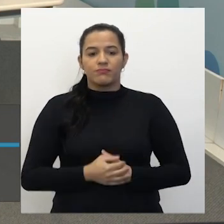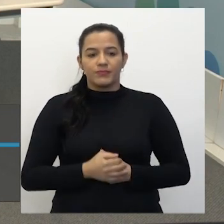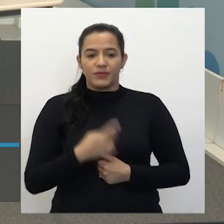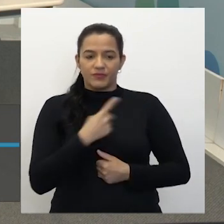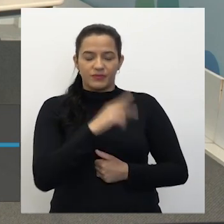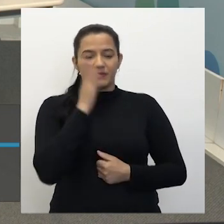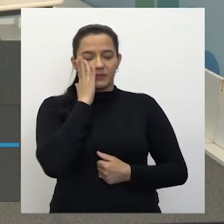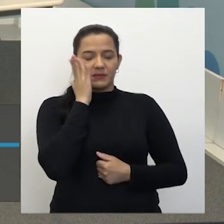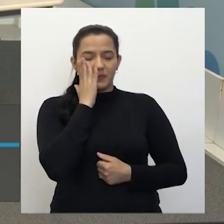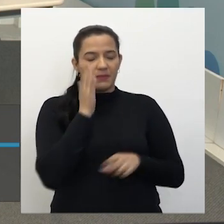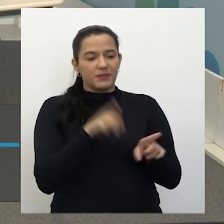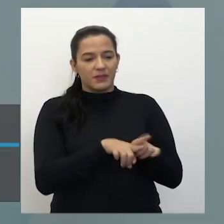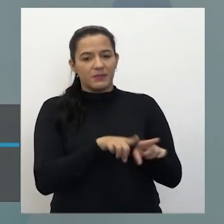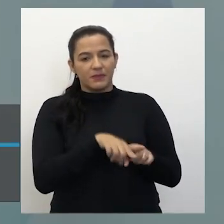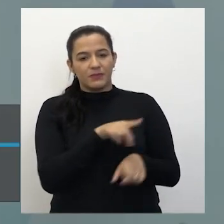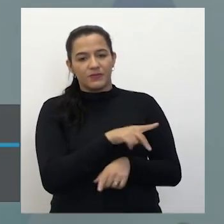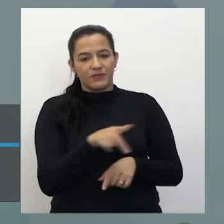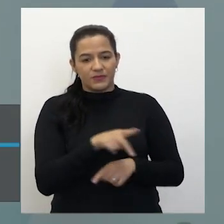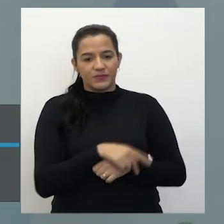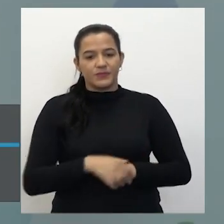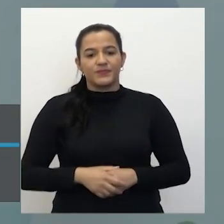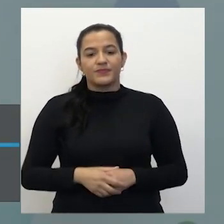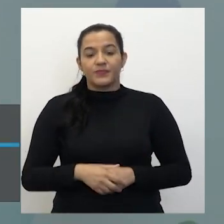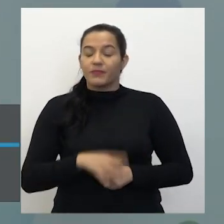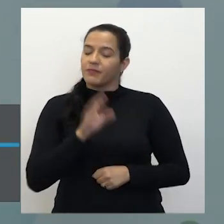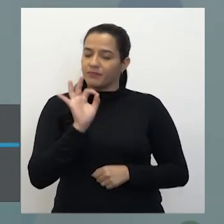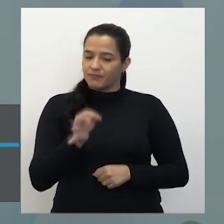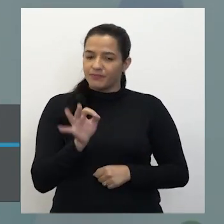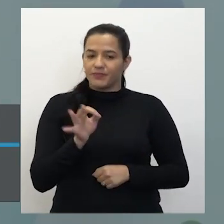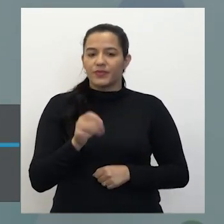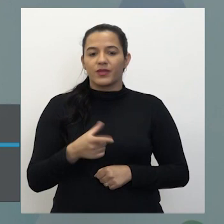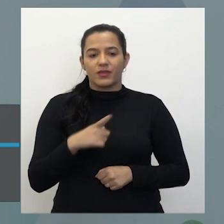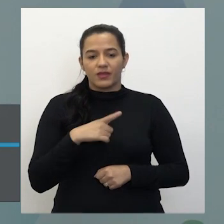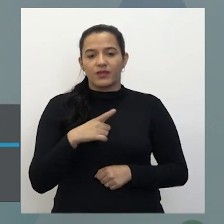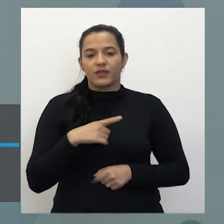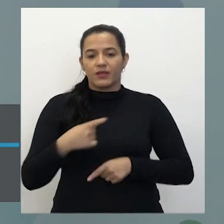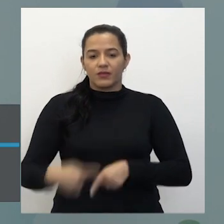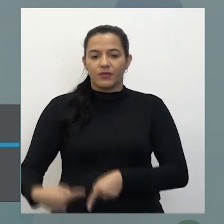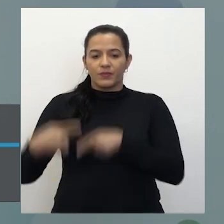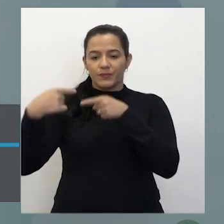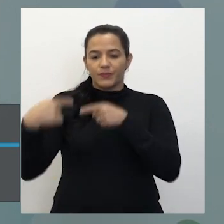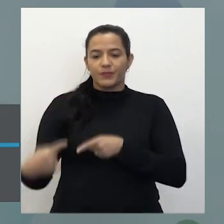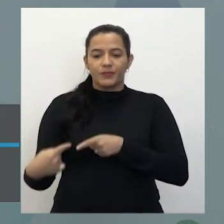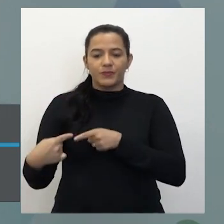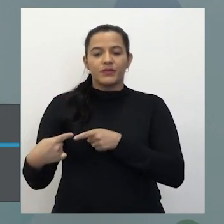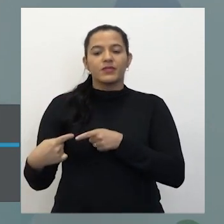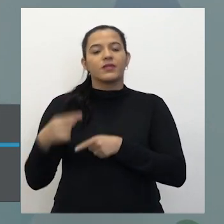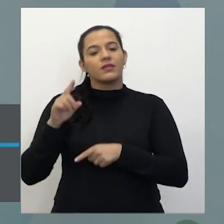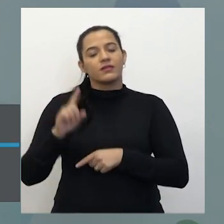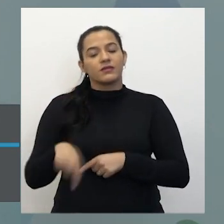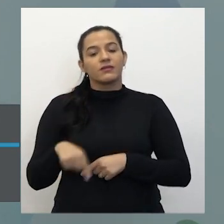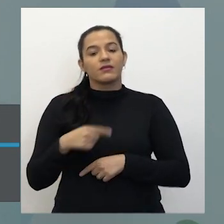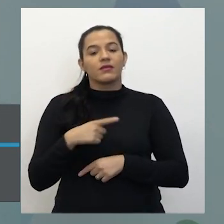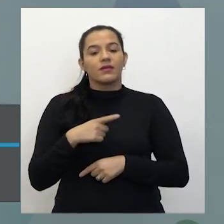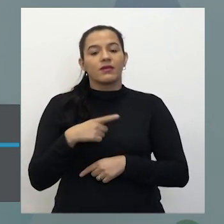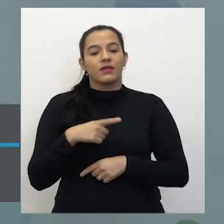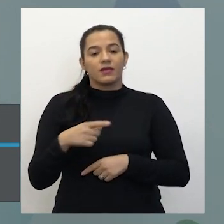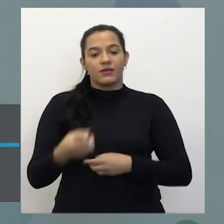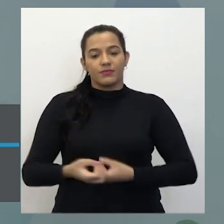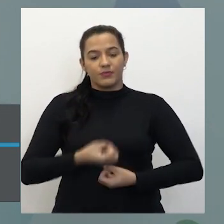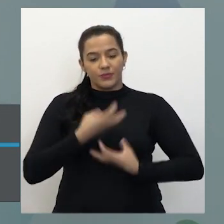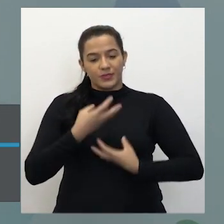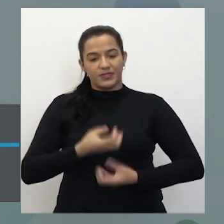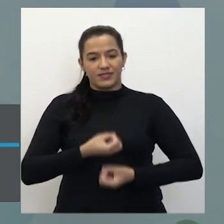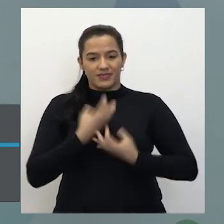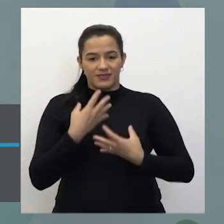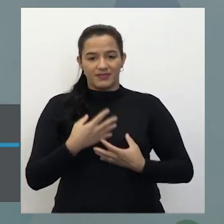alunos. Isso, aprendemos com eles. O slam é uma batalha de improviso de poesias. Eu vou falar poesia porque